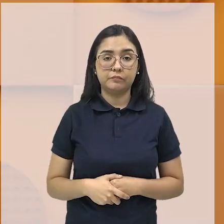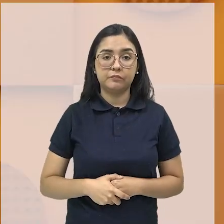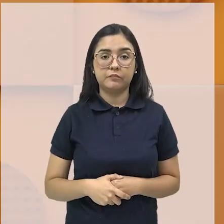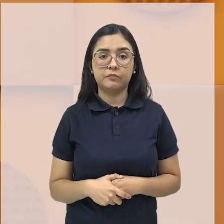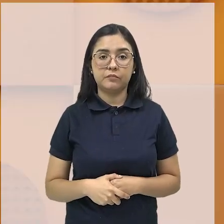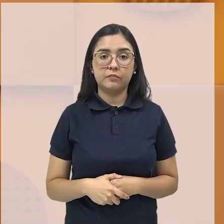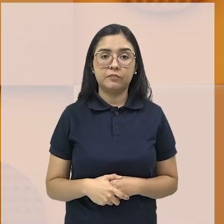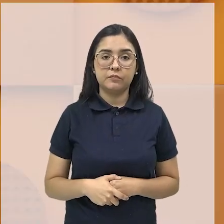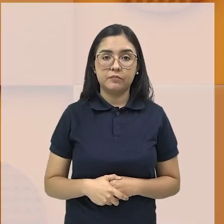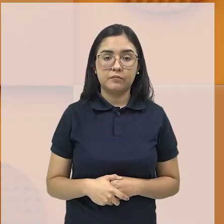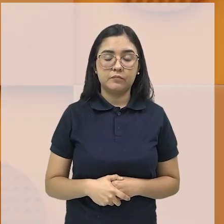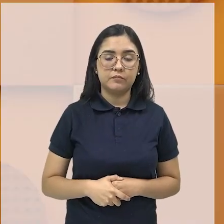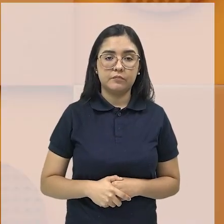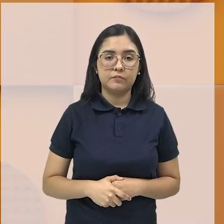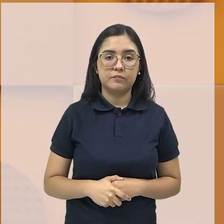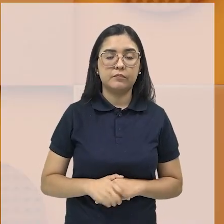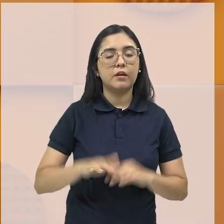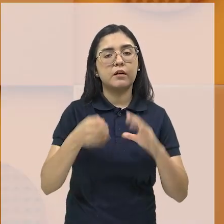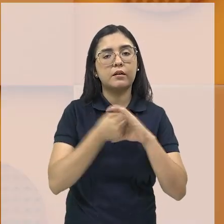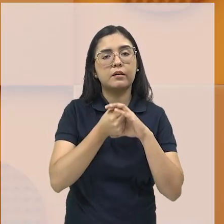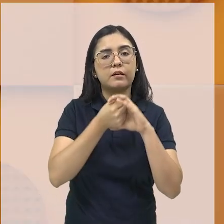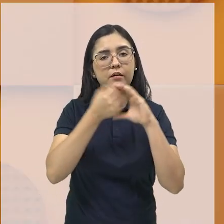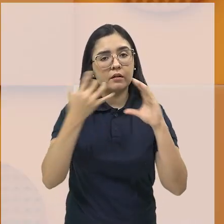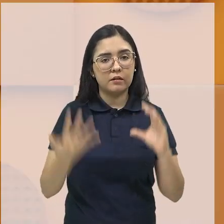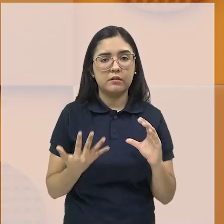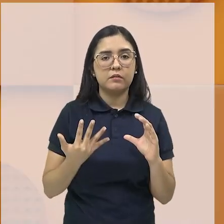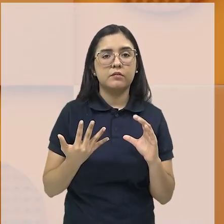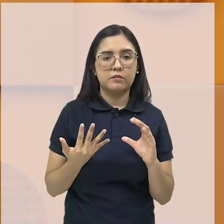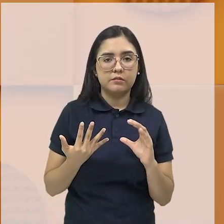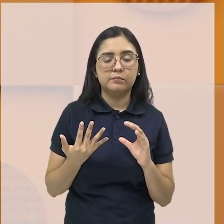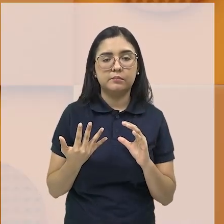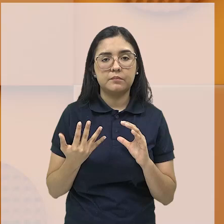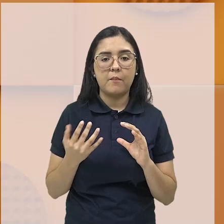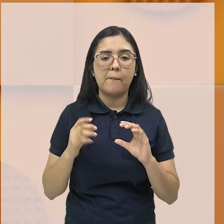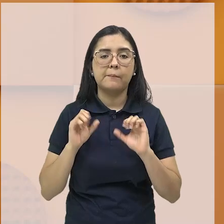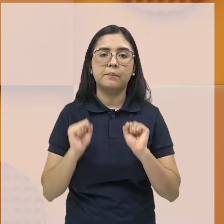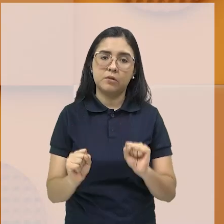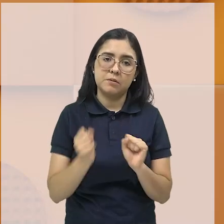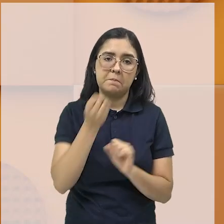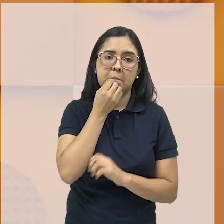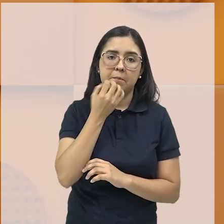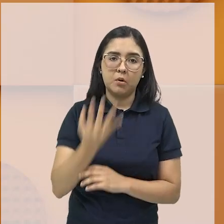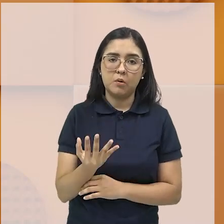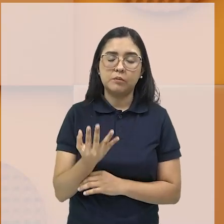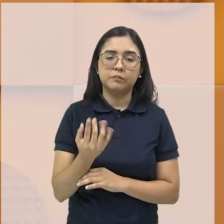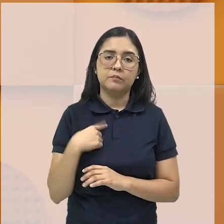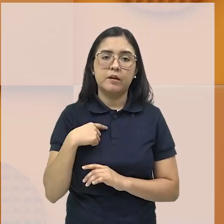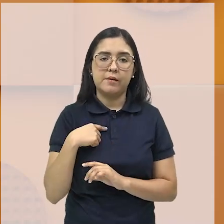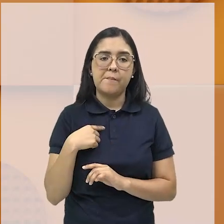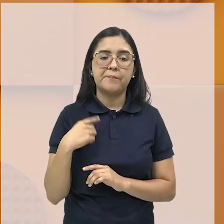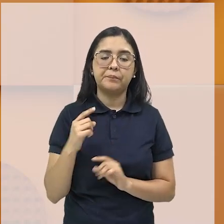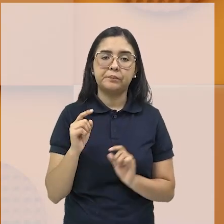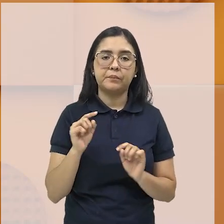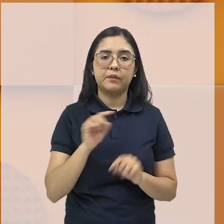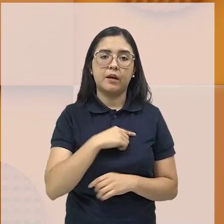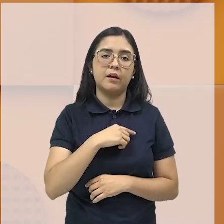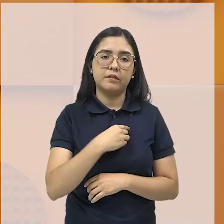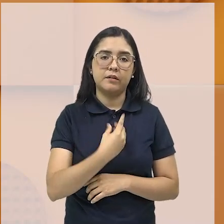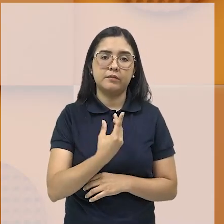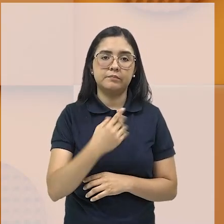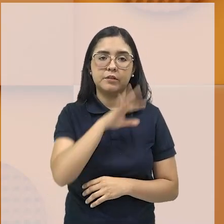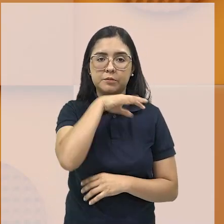aí de características que podem ser benéficas, né, às espécies,